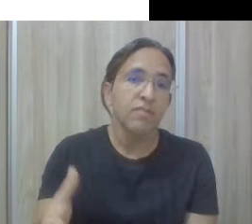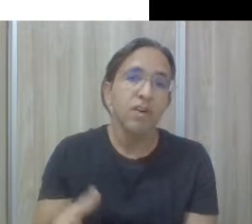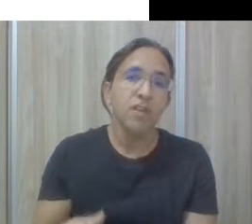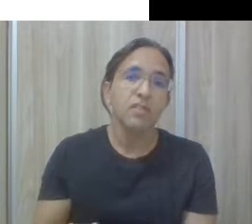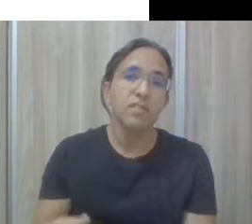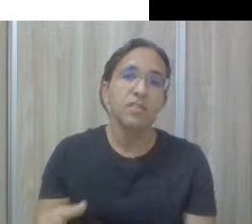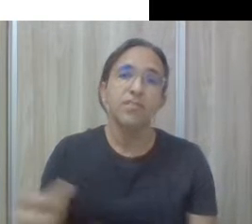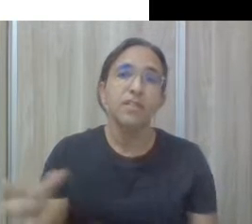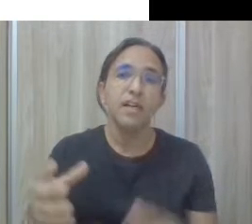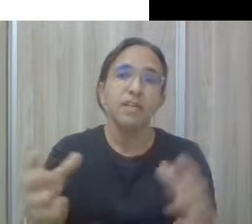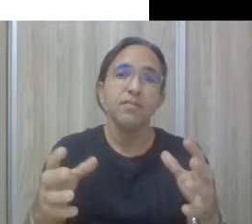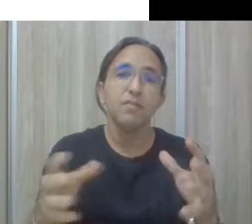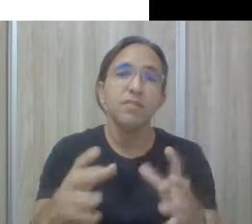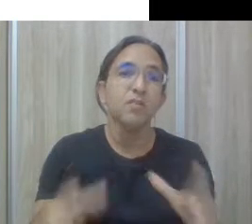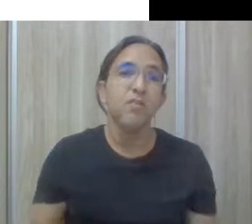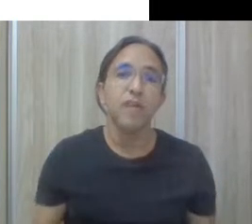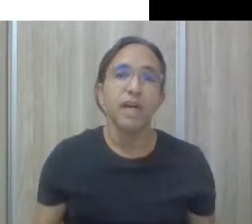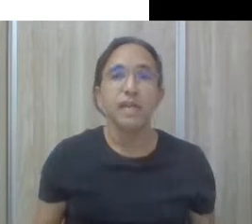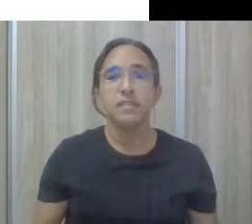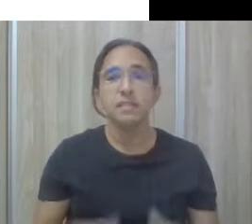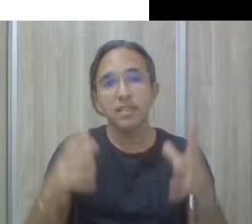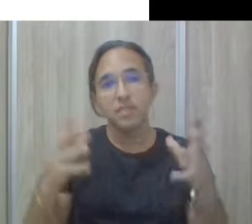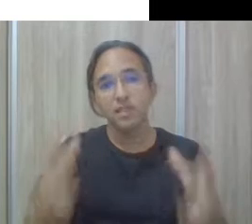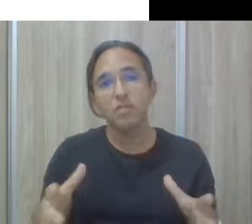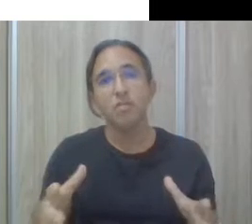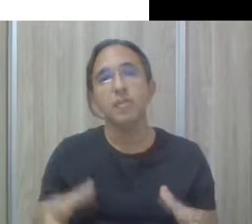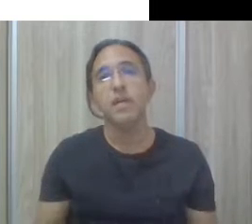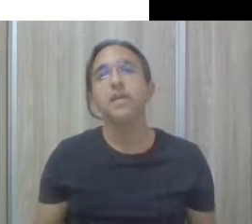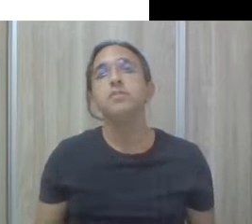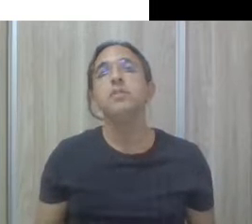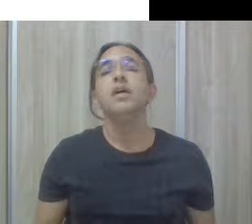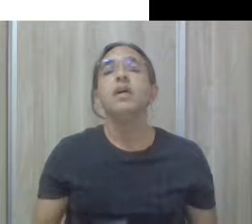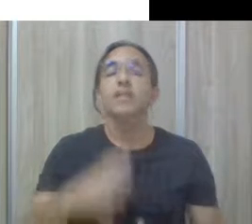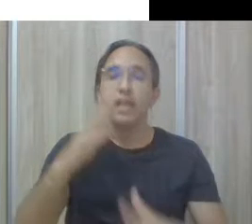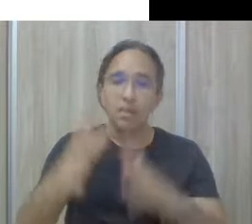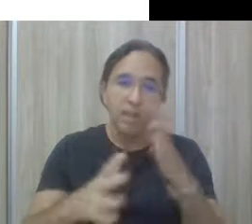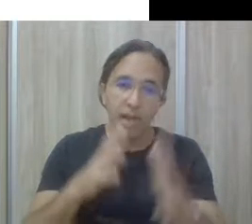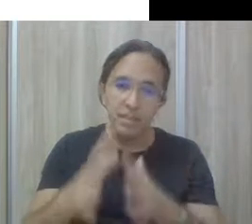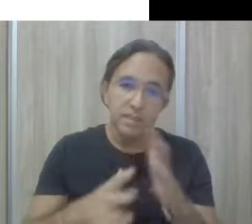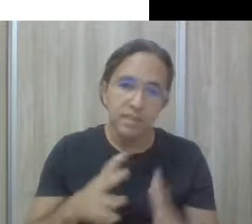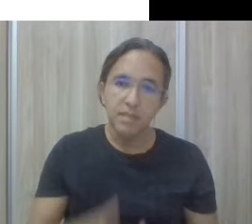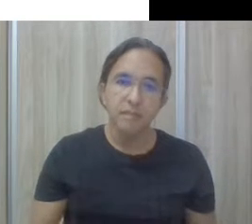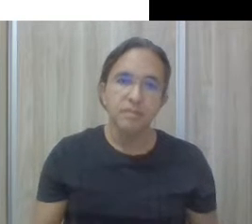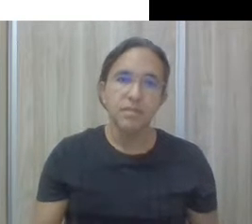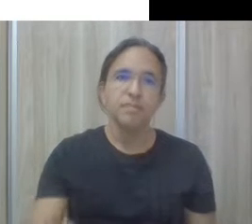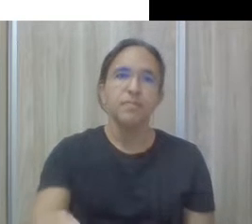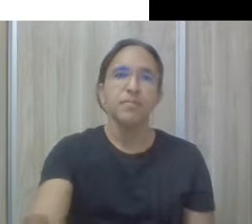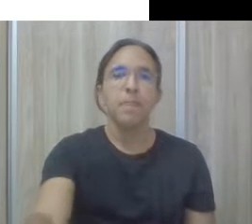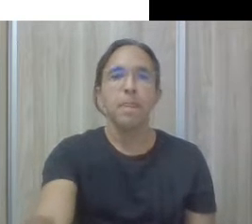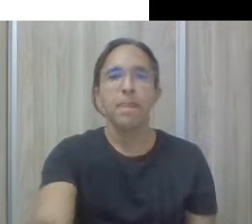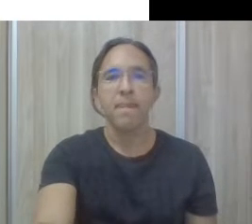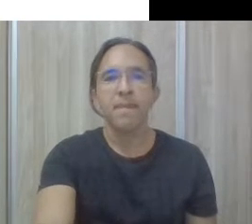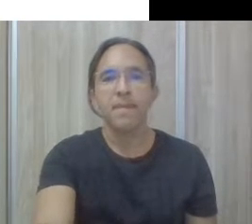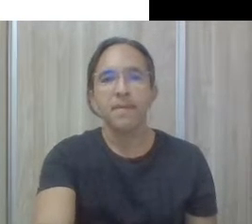você não ouve a sua voz, então você não fica seguro. Ela se sente seguro mesmo na linguagem de Libras.